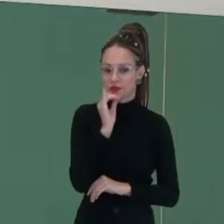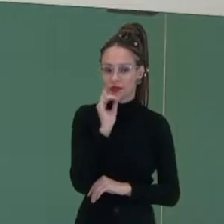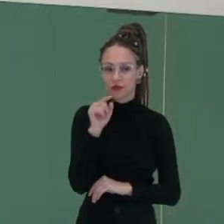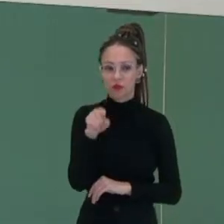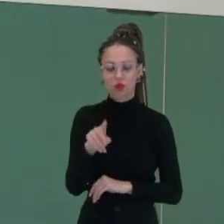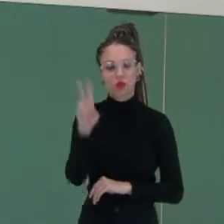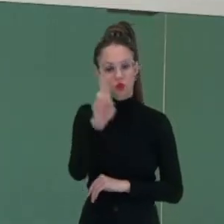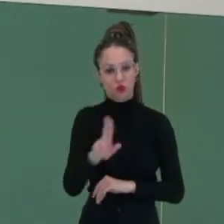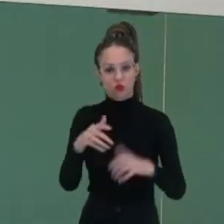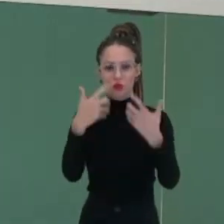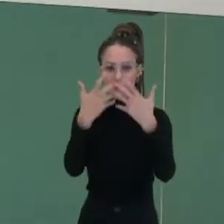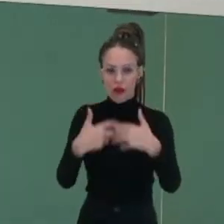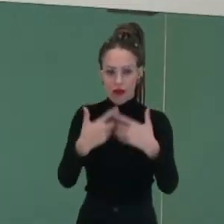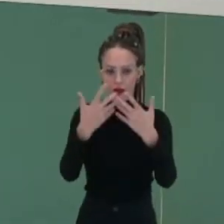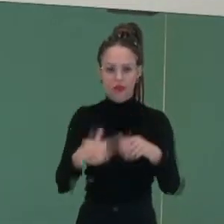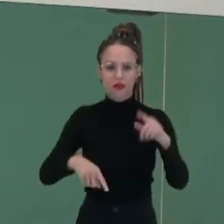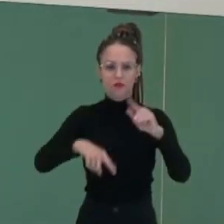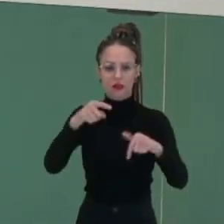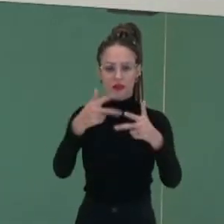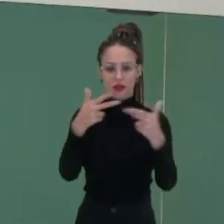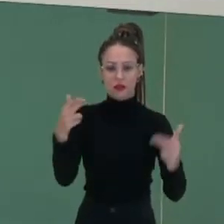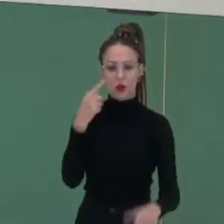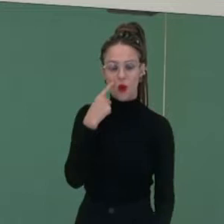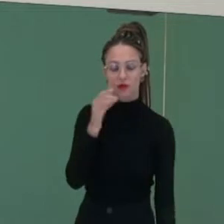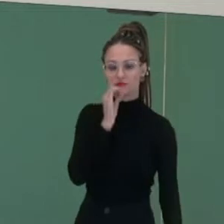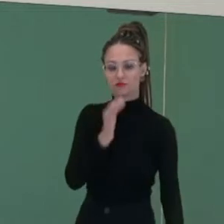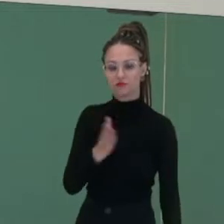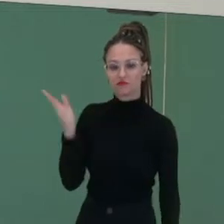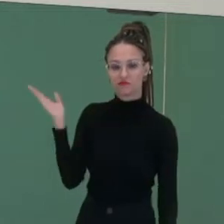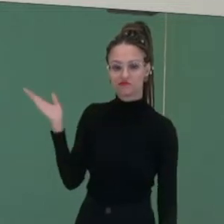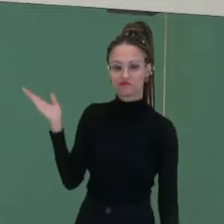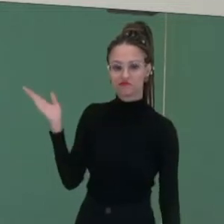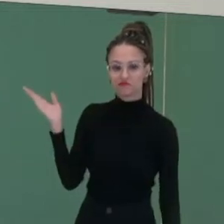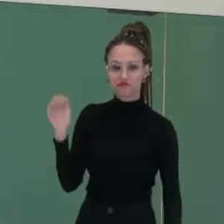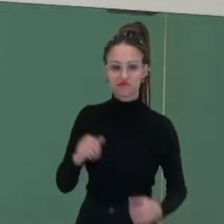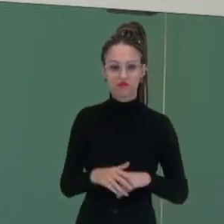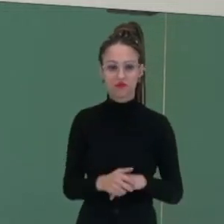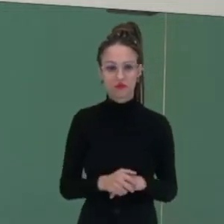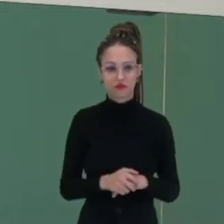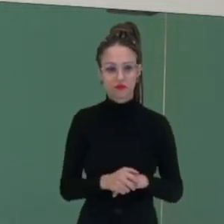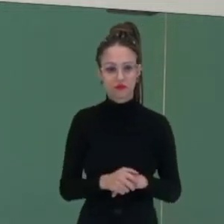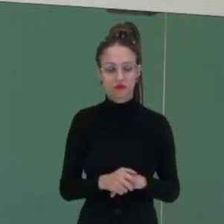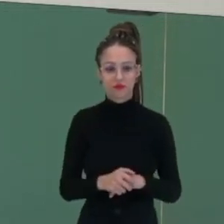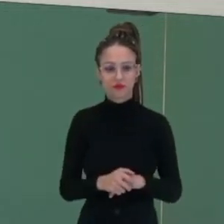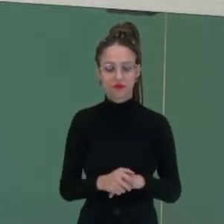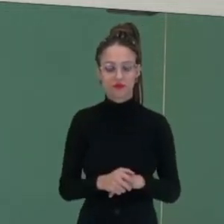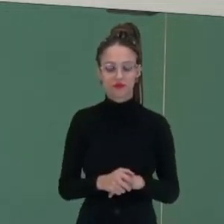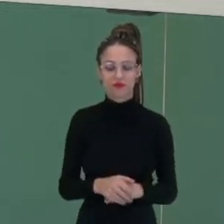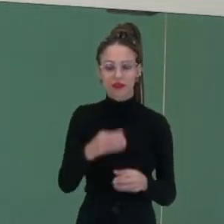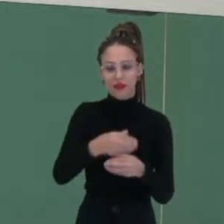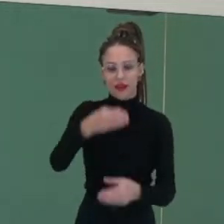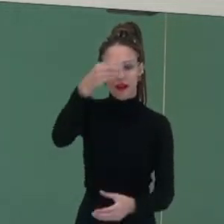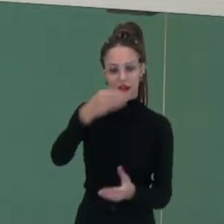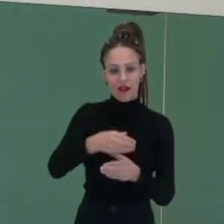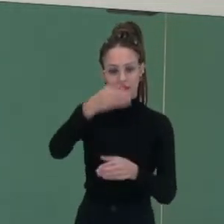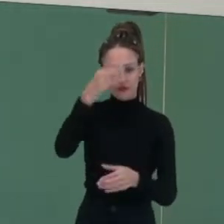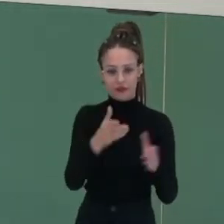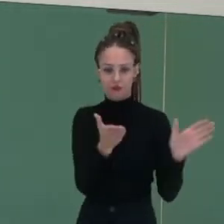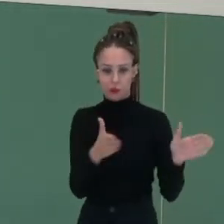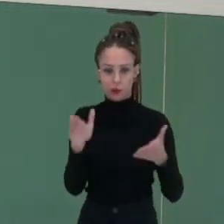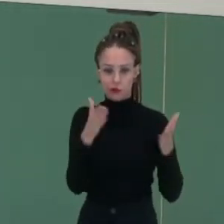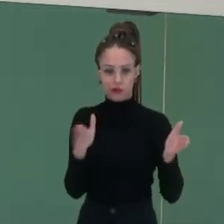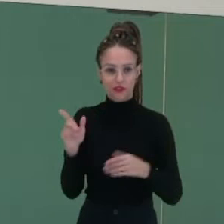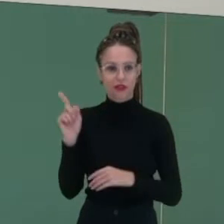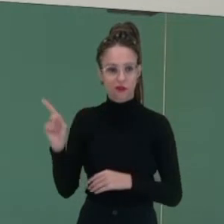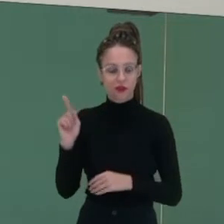o uso de máquinas e equipamentos. Então lá, você tem ali a produção, né? Ali as garrafas e tudo, então é feito